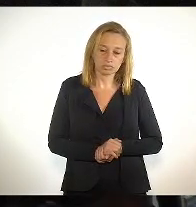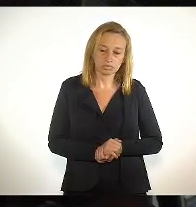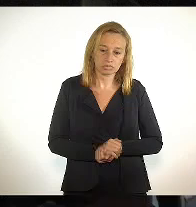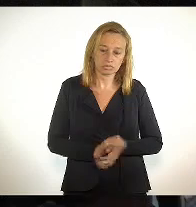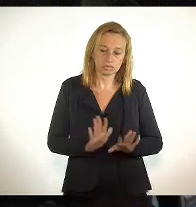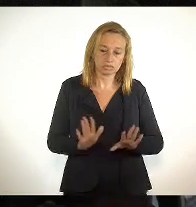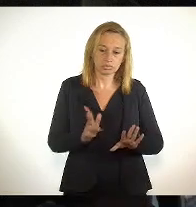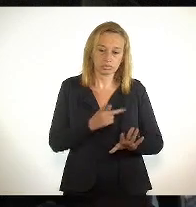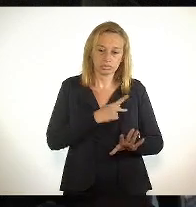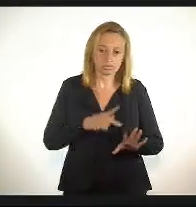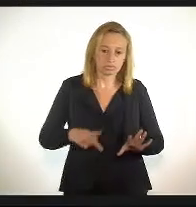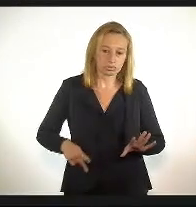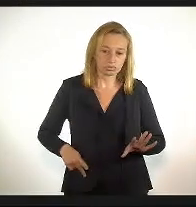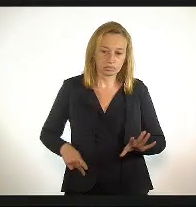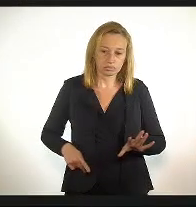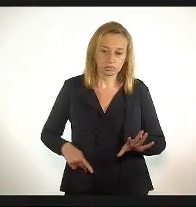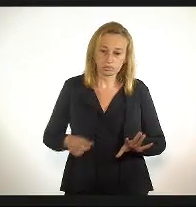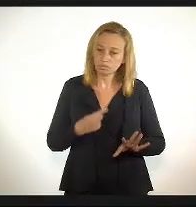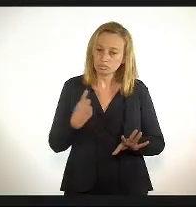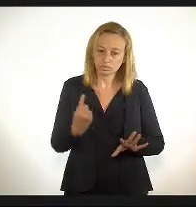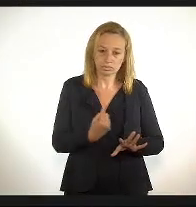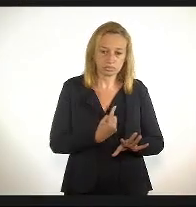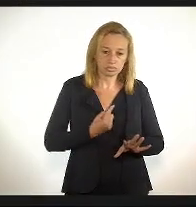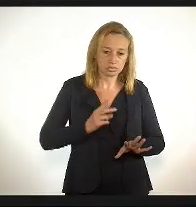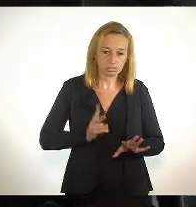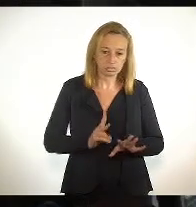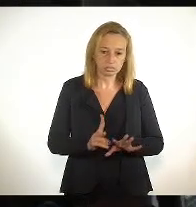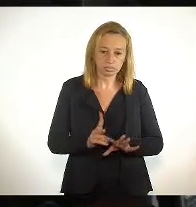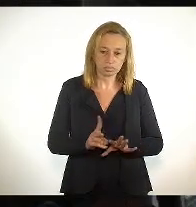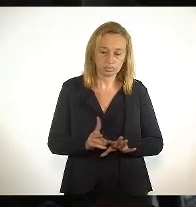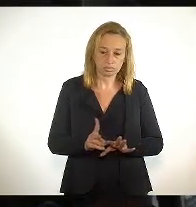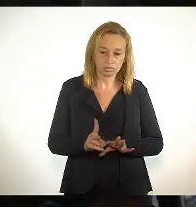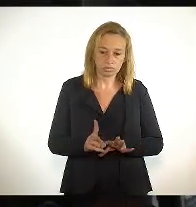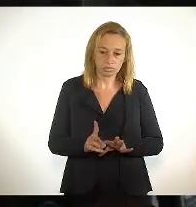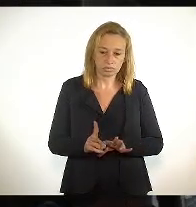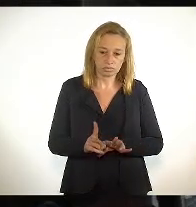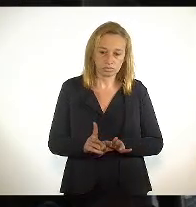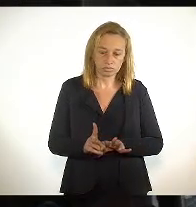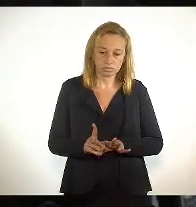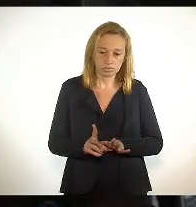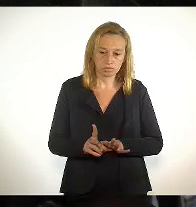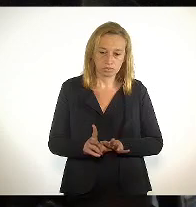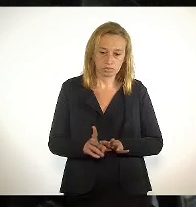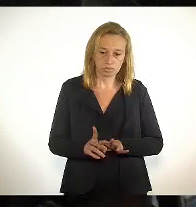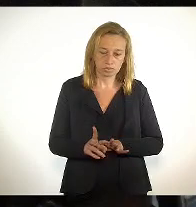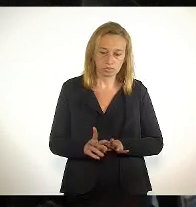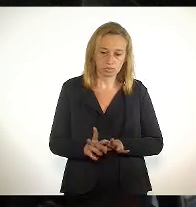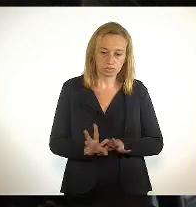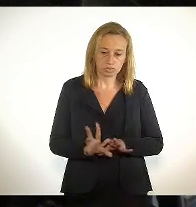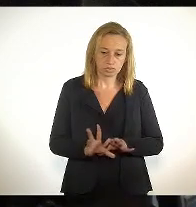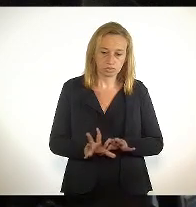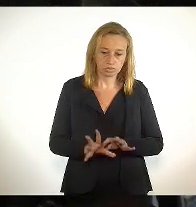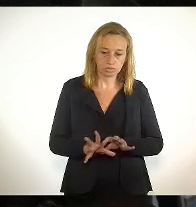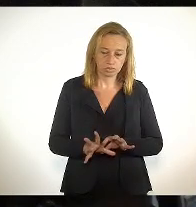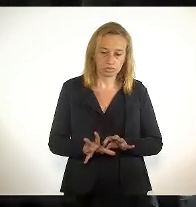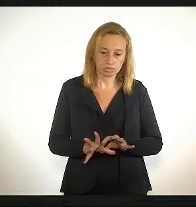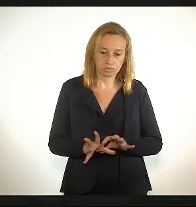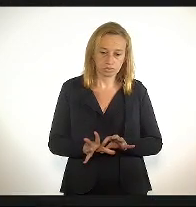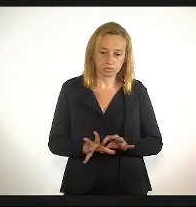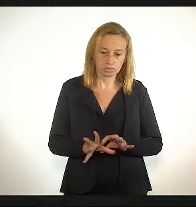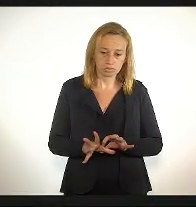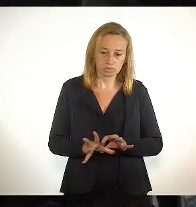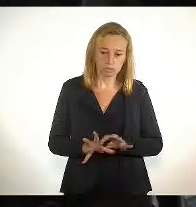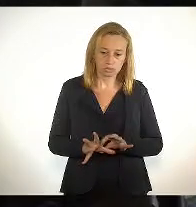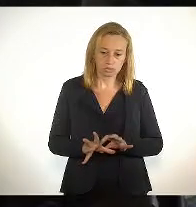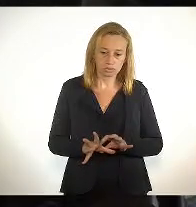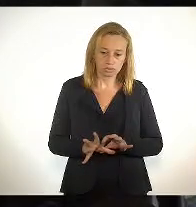Presidente, para nós não congelou, não. Já está ajustando aqui a equipe de informática. Não congelou, não. A TV